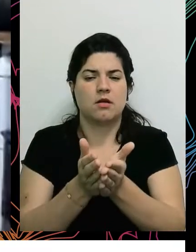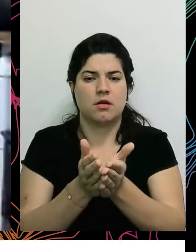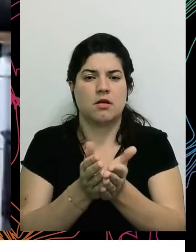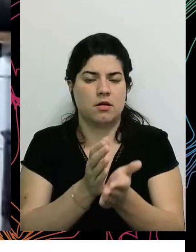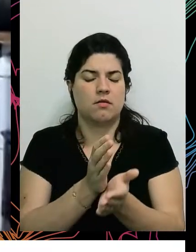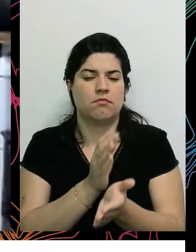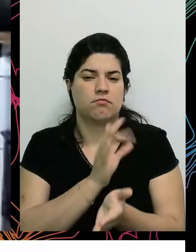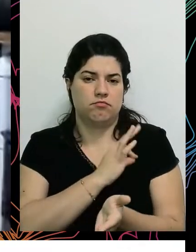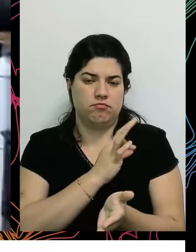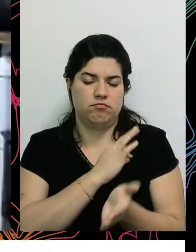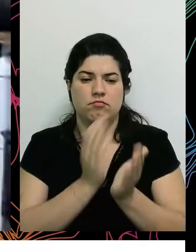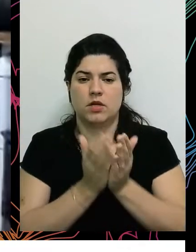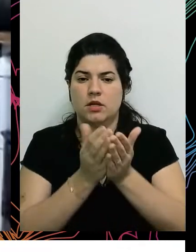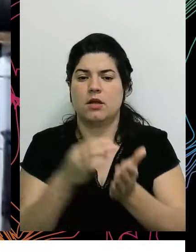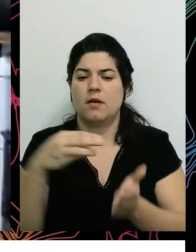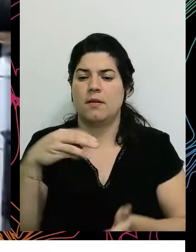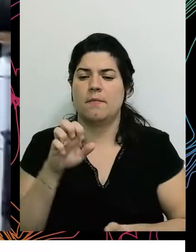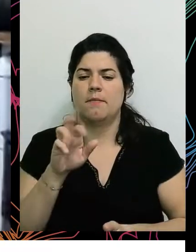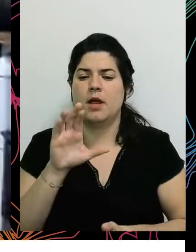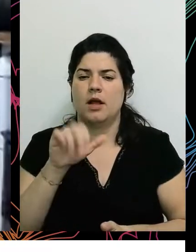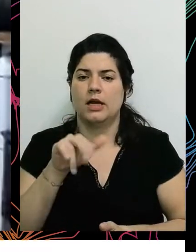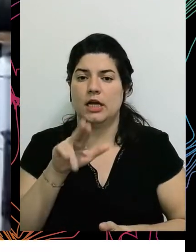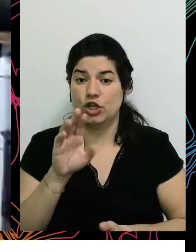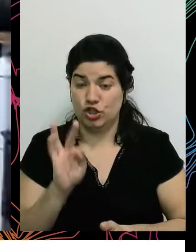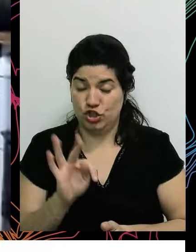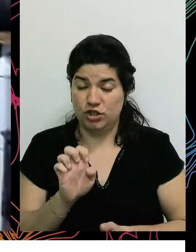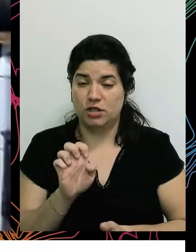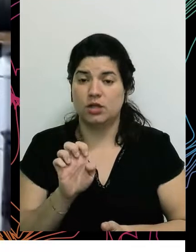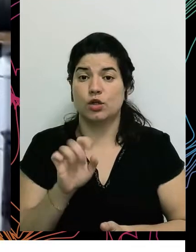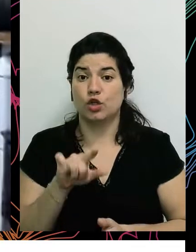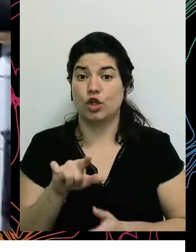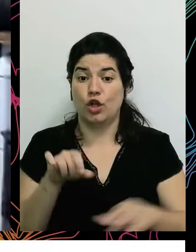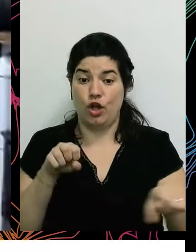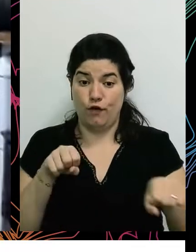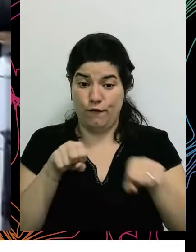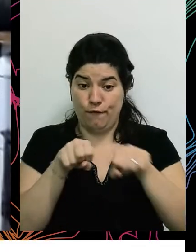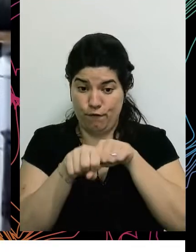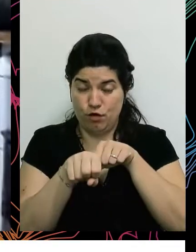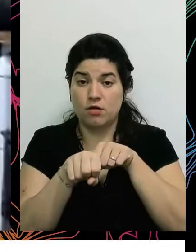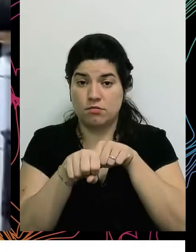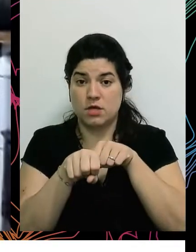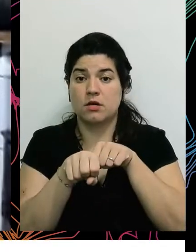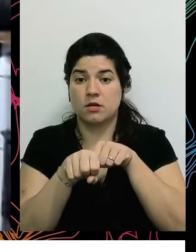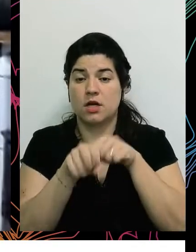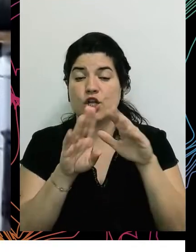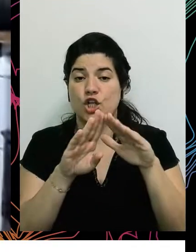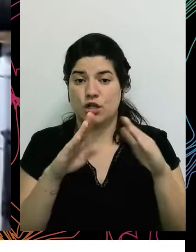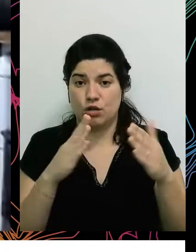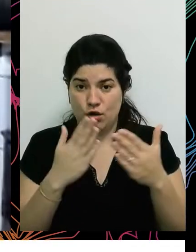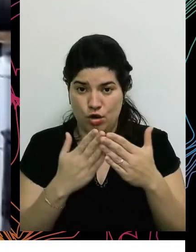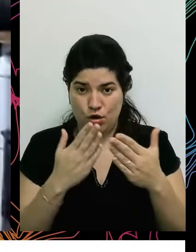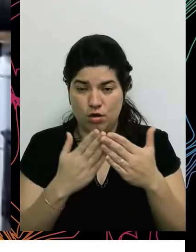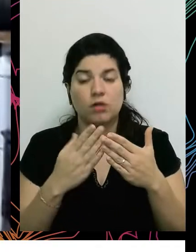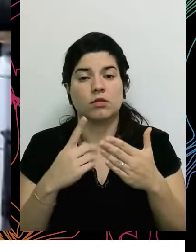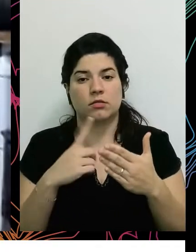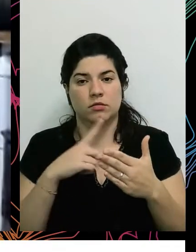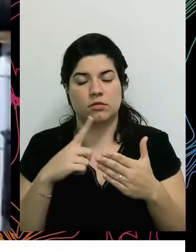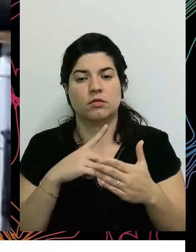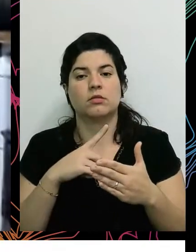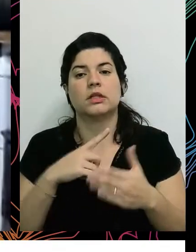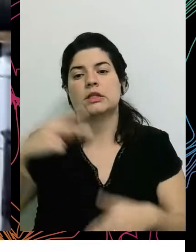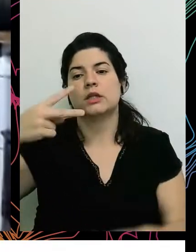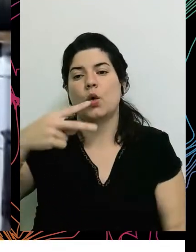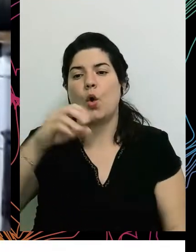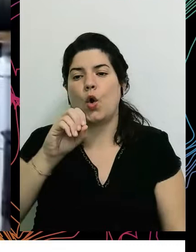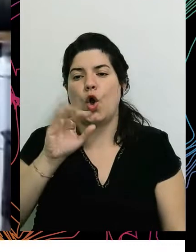funções, quando nós nos formamos, a gente sai da escola como segundo oficial de náutica, e aí você ascende a